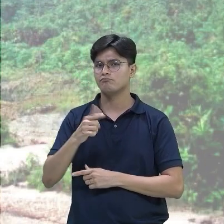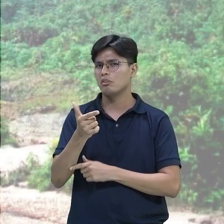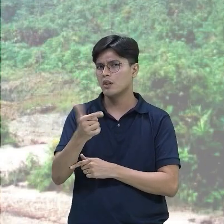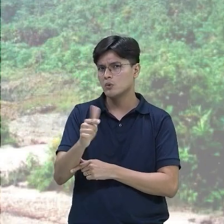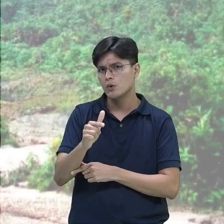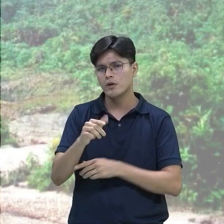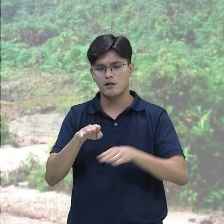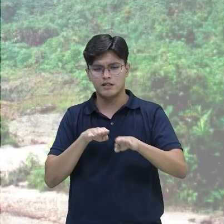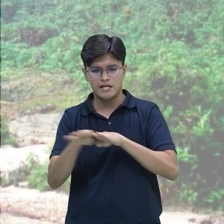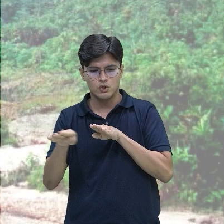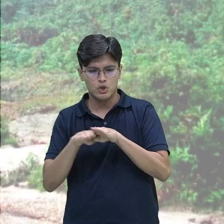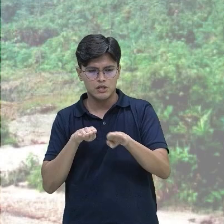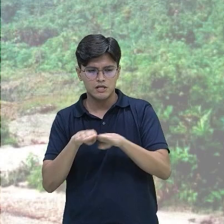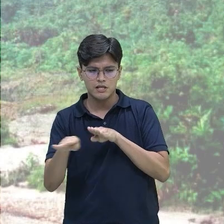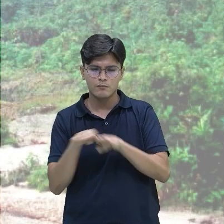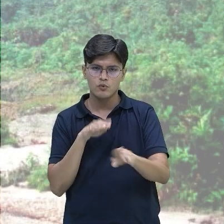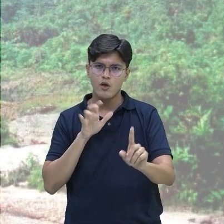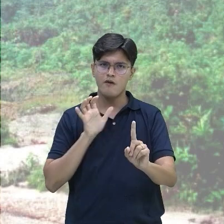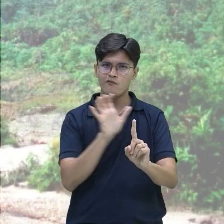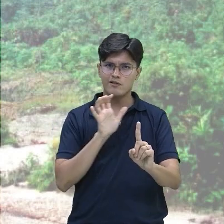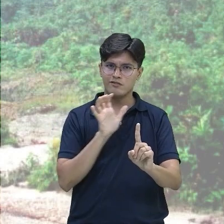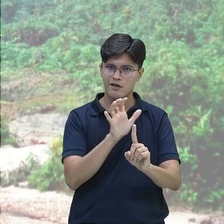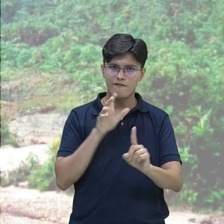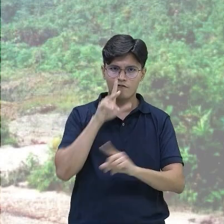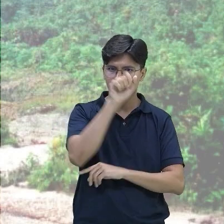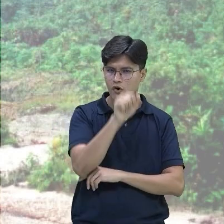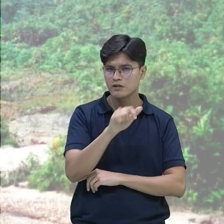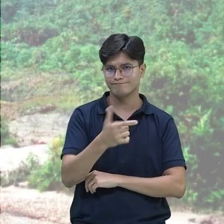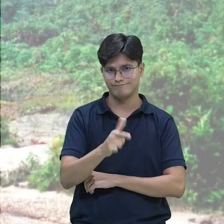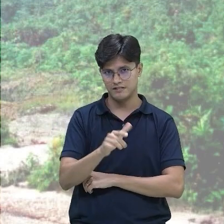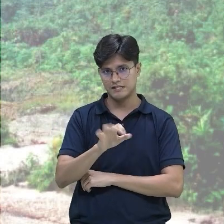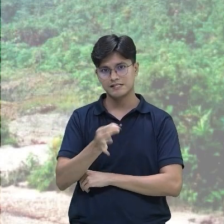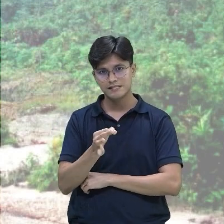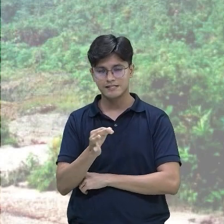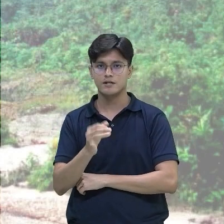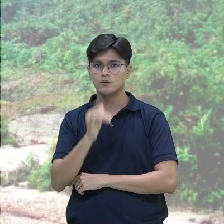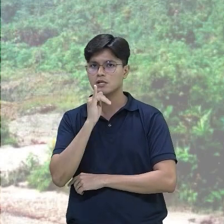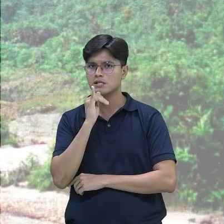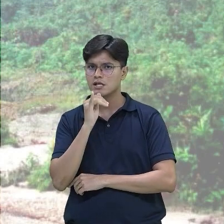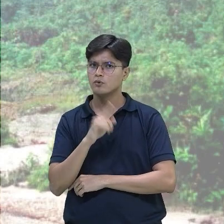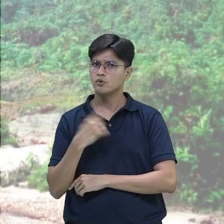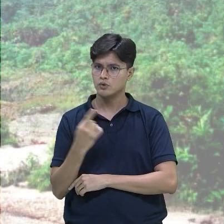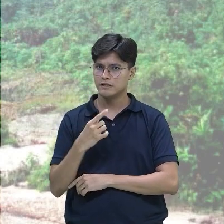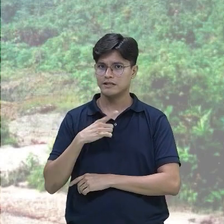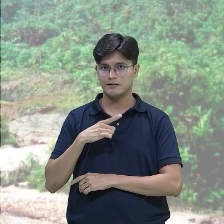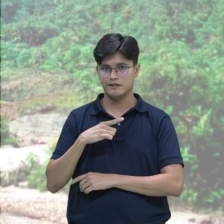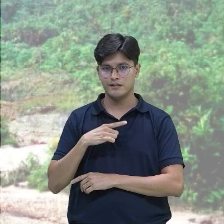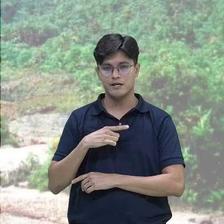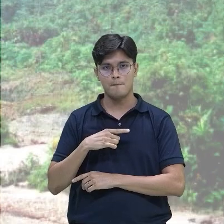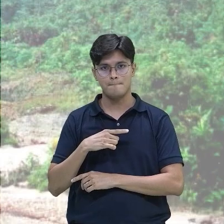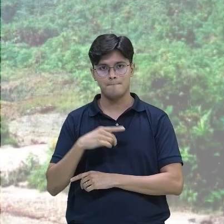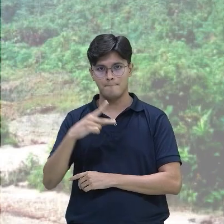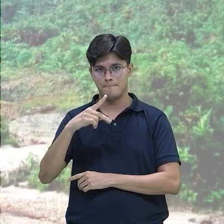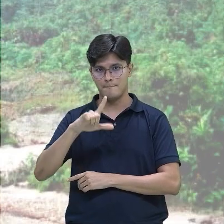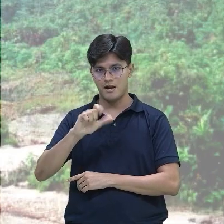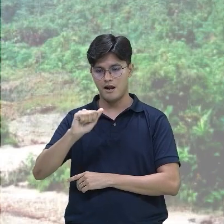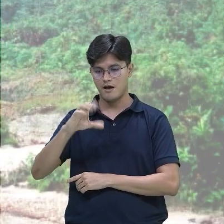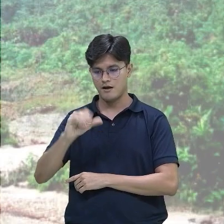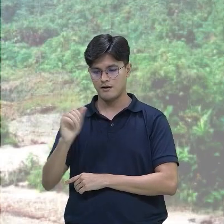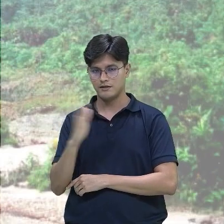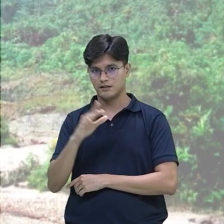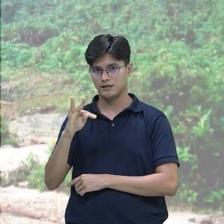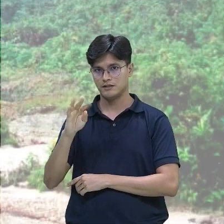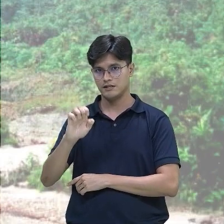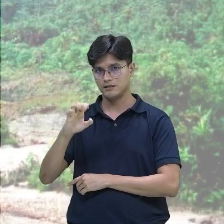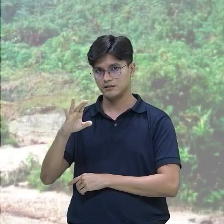impactos por conta das placas tectônicas. Nós não estamos próximos a uma divisão de uma placa tectônica para